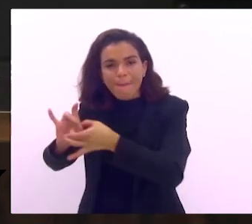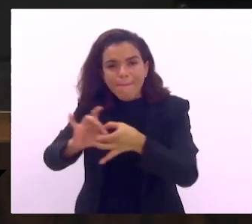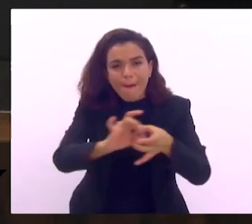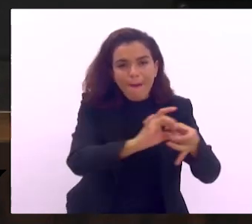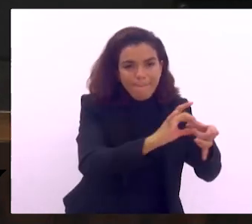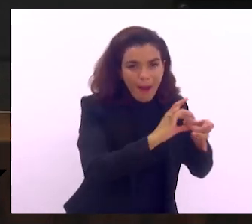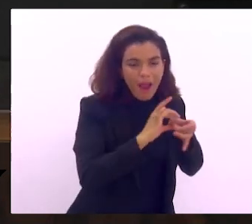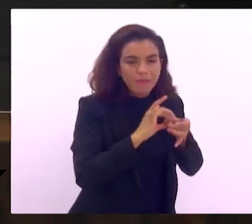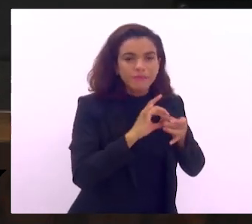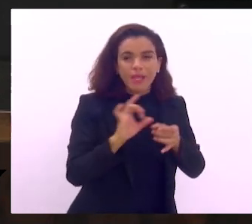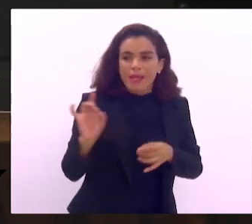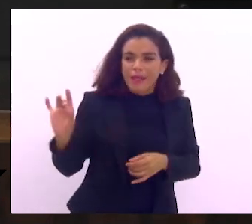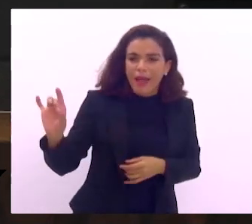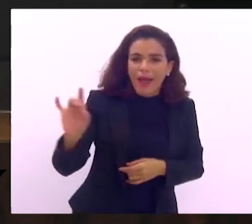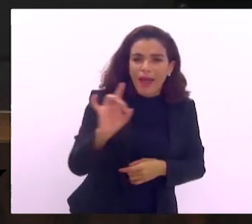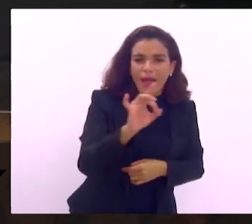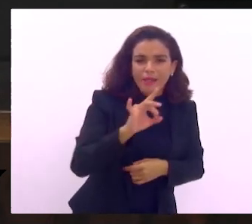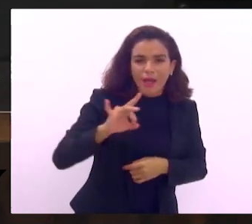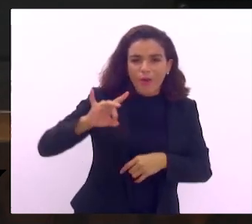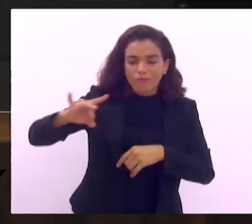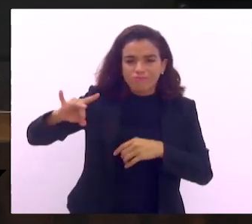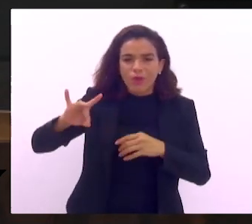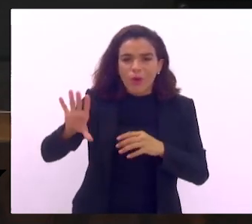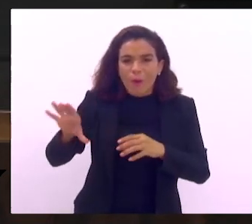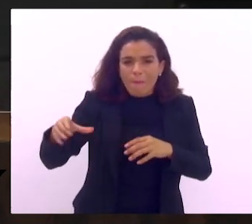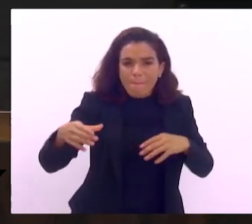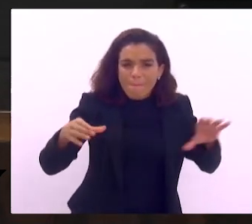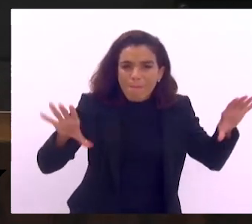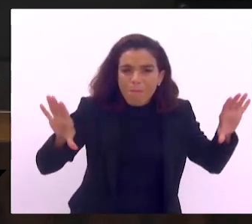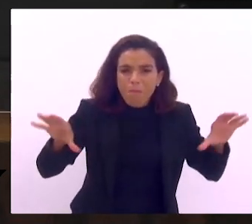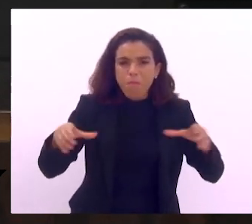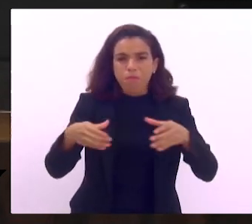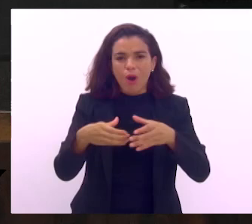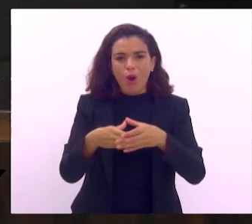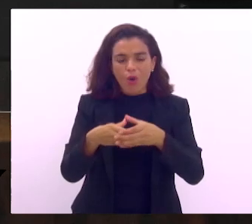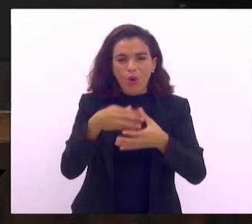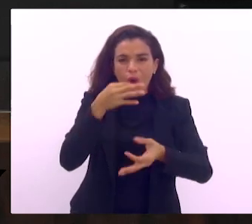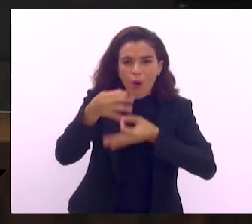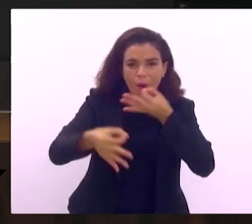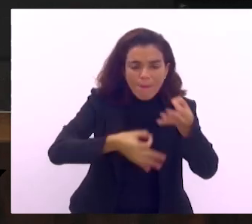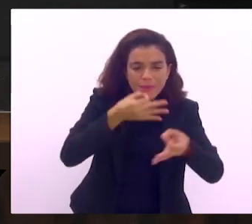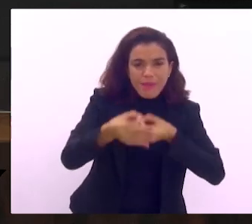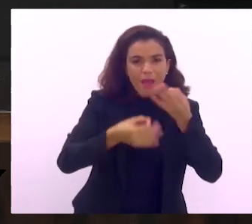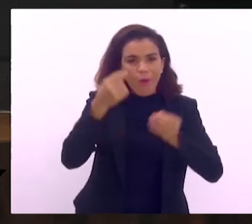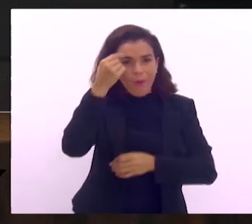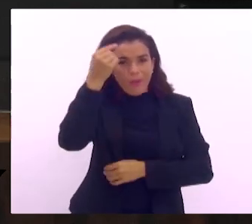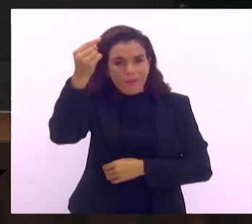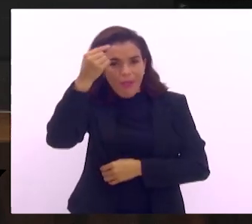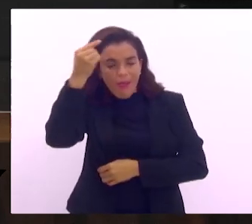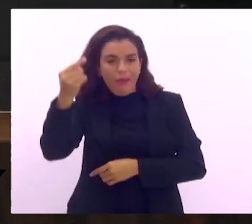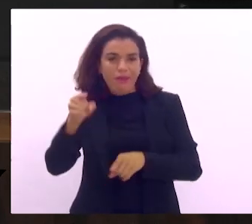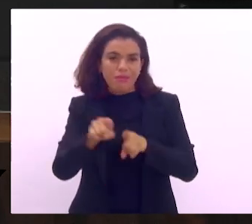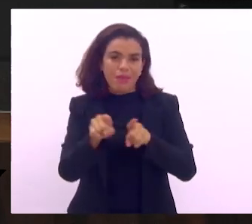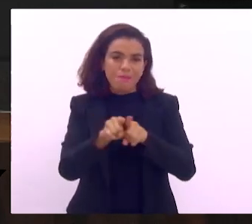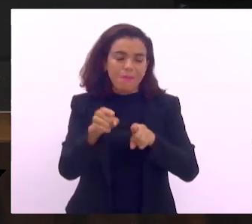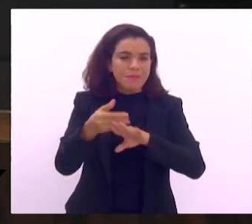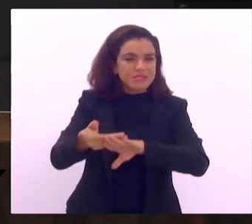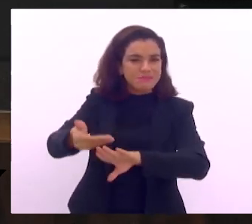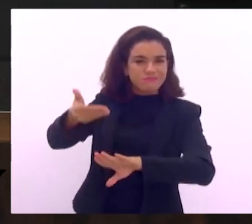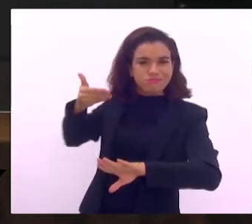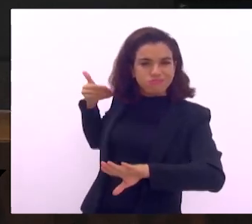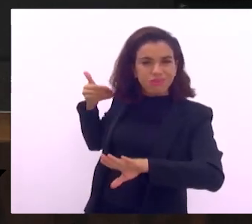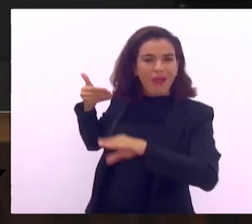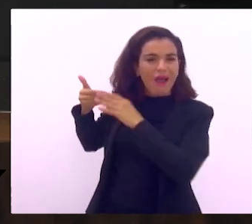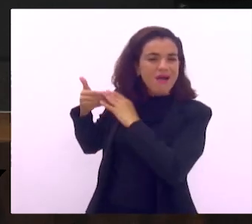aqui, cada um trazendo as suas ideias, cada um fazendo suas colocações. Precisamos esquecer o que se passou para trás, o que não